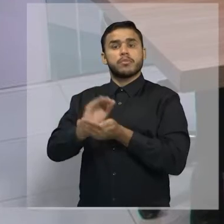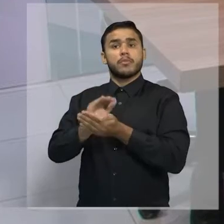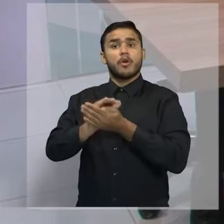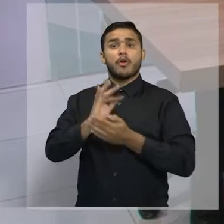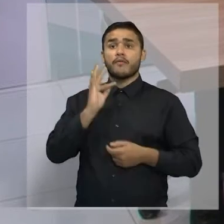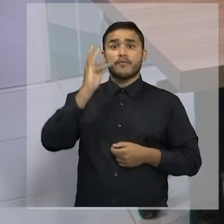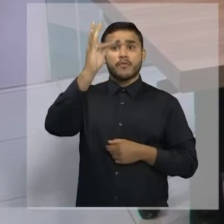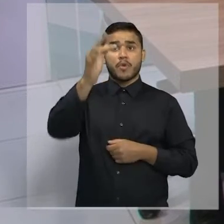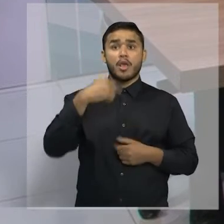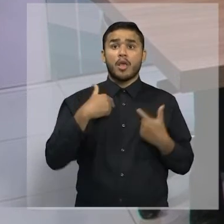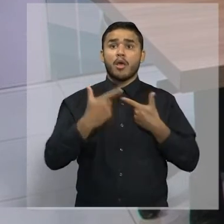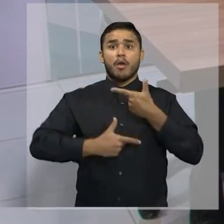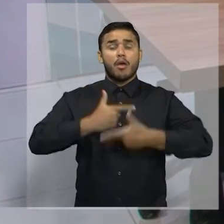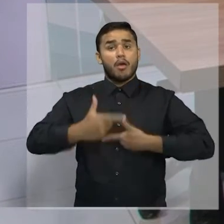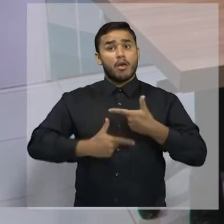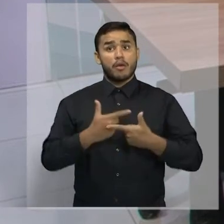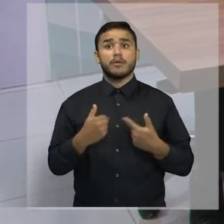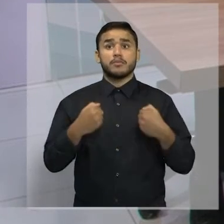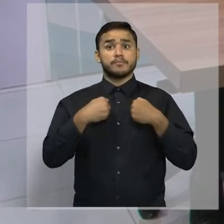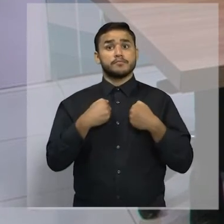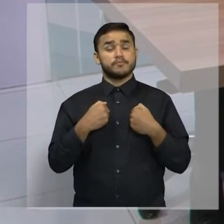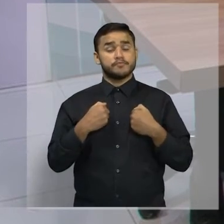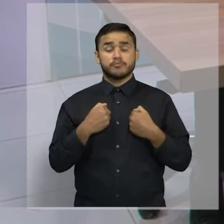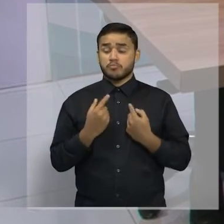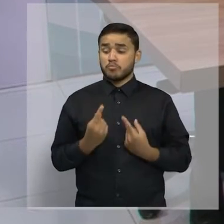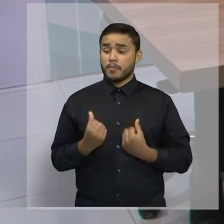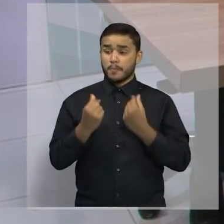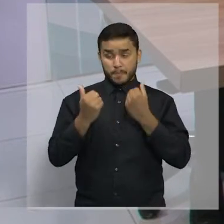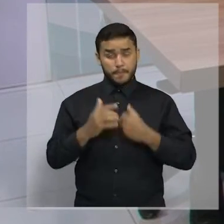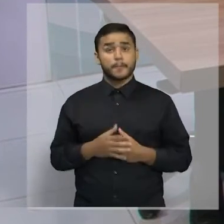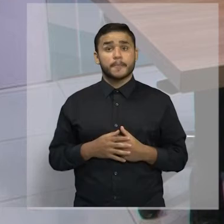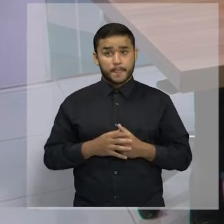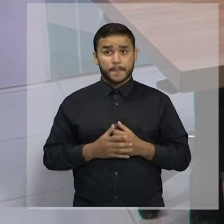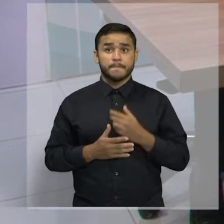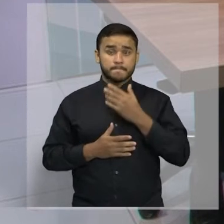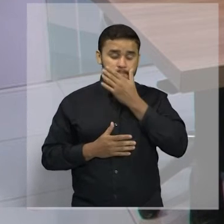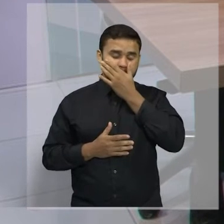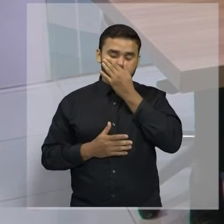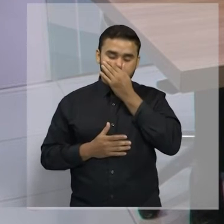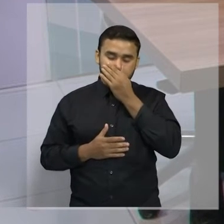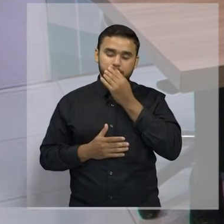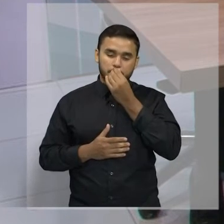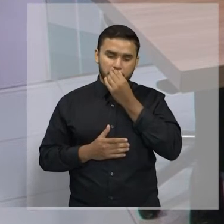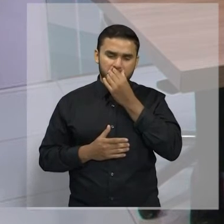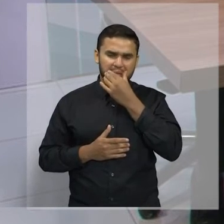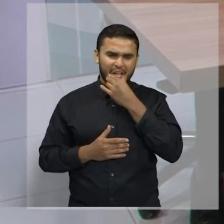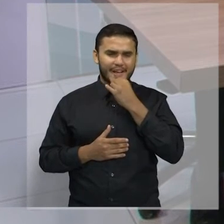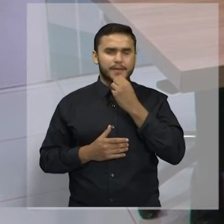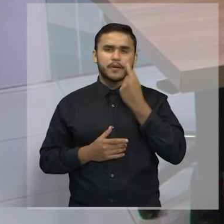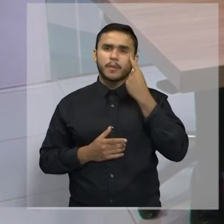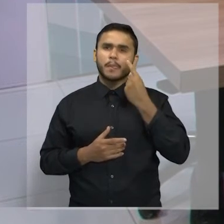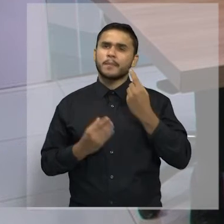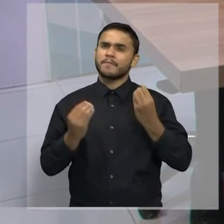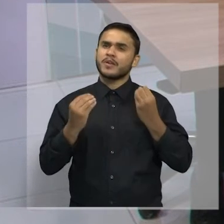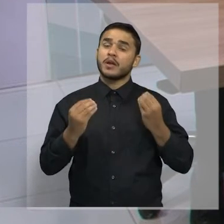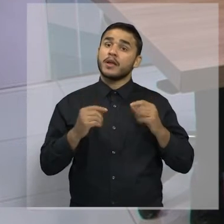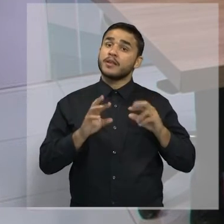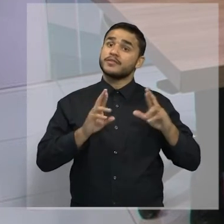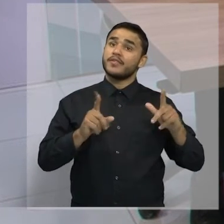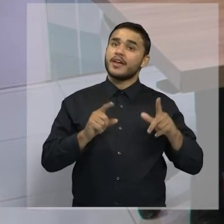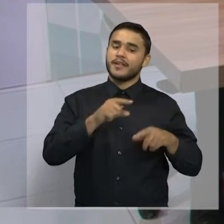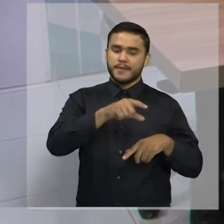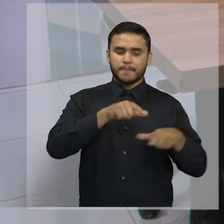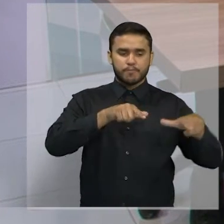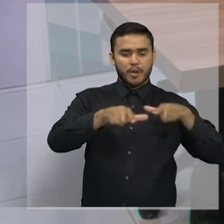e vai receber no futuro, porque é você que está fazendo o controle da sua conta. Isso provoca o movimento ao